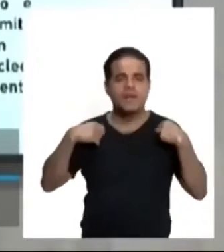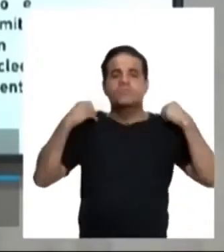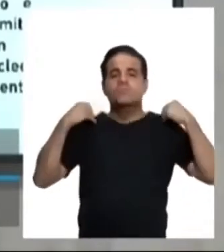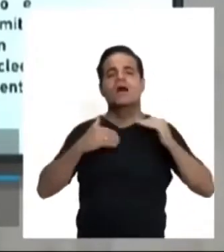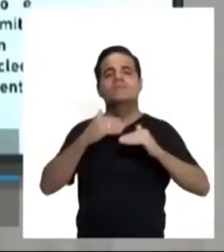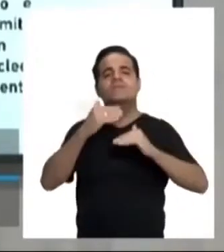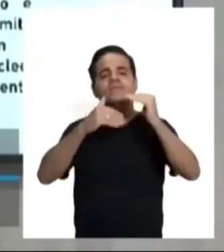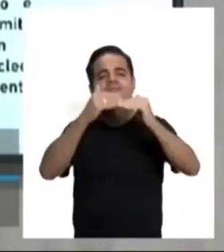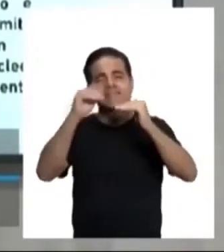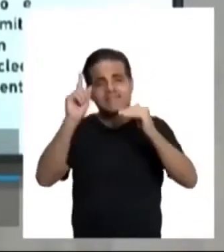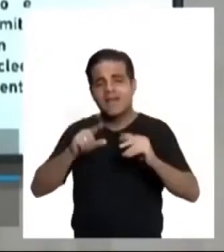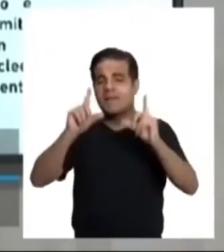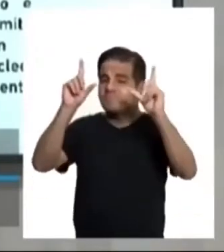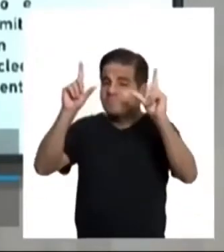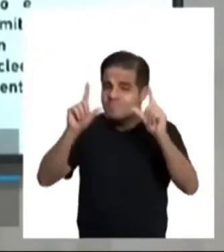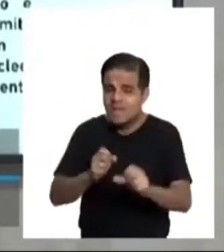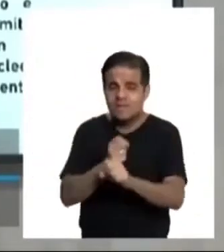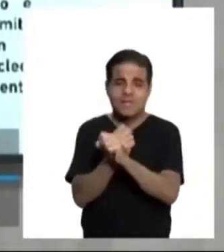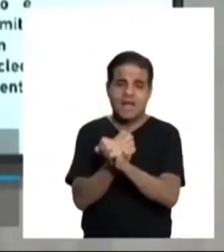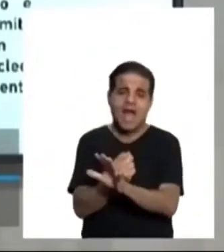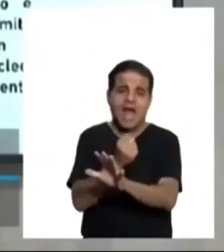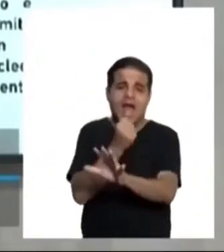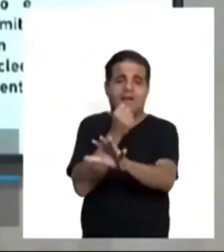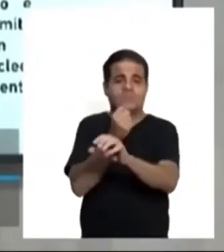é ficar menos radioativo.